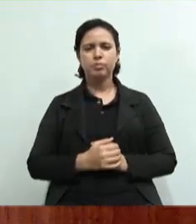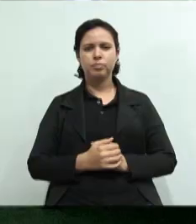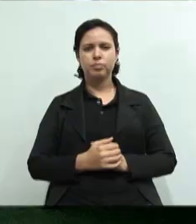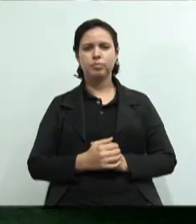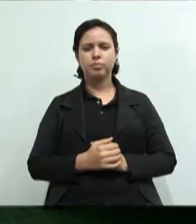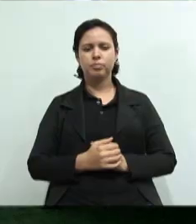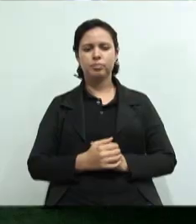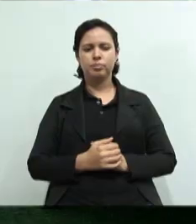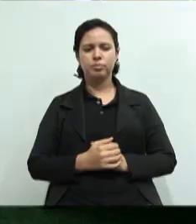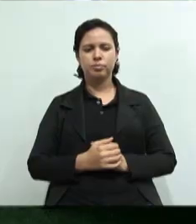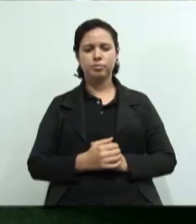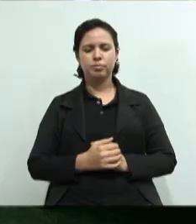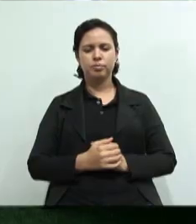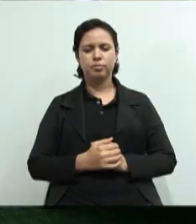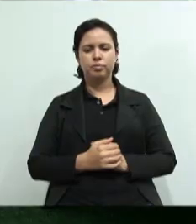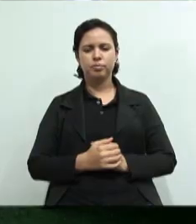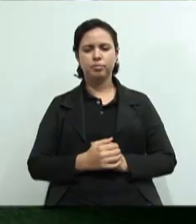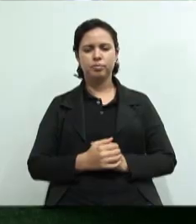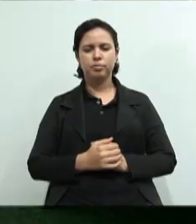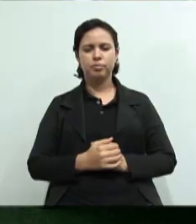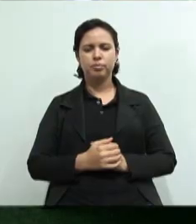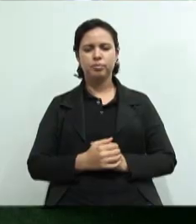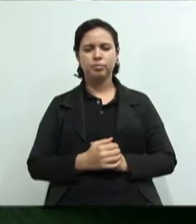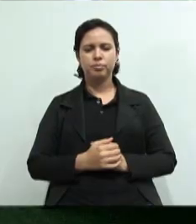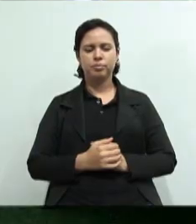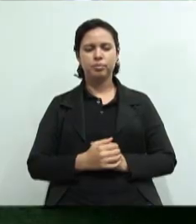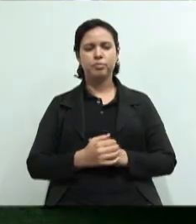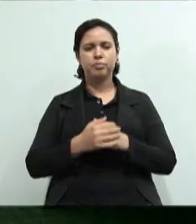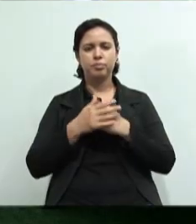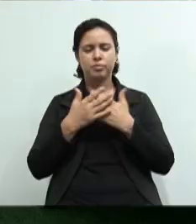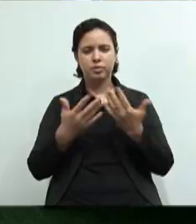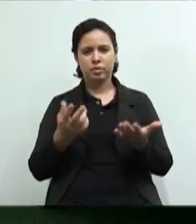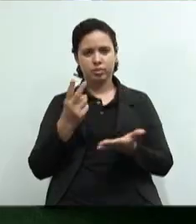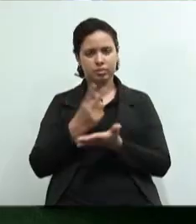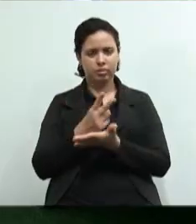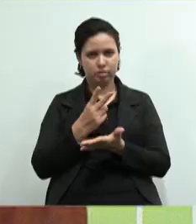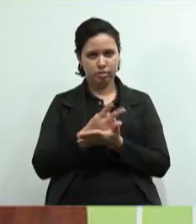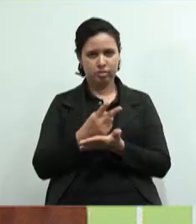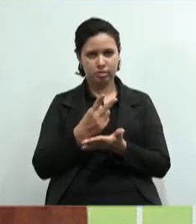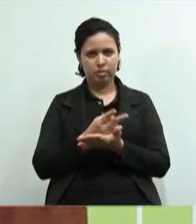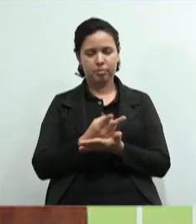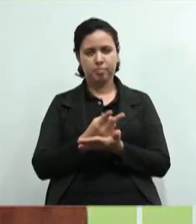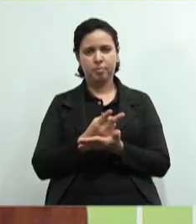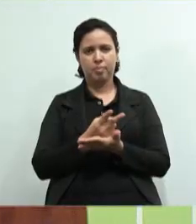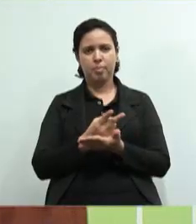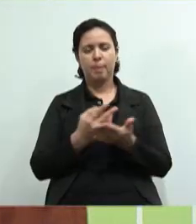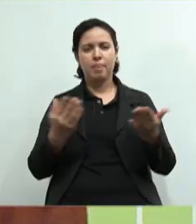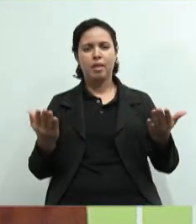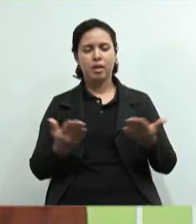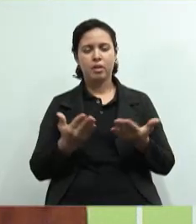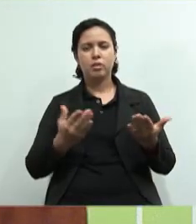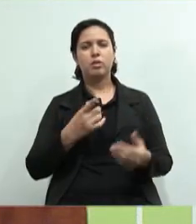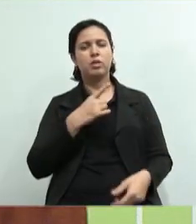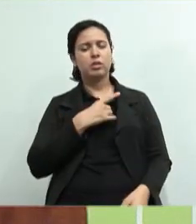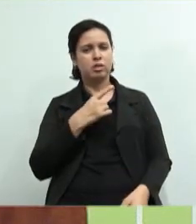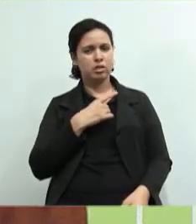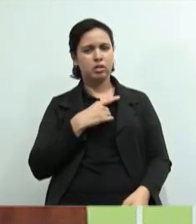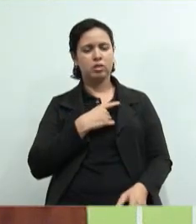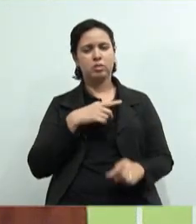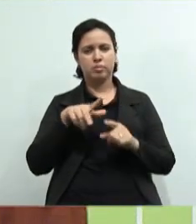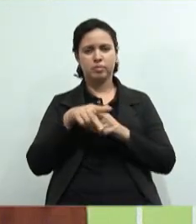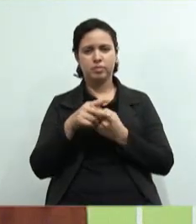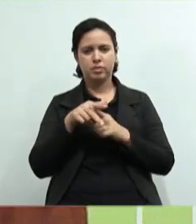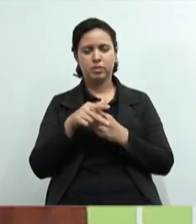Maravilha. Tá bom, professor. Muito obrigada. Então vamos dar sequência. Agora existe uma ferramenta